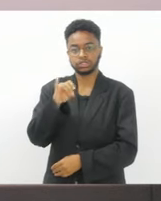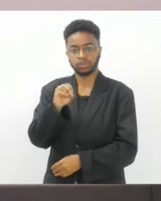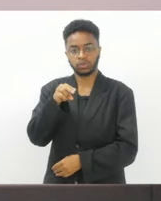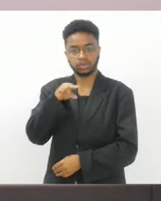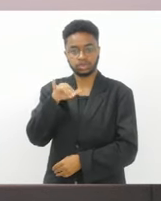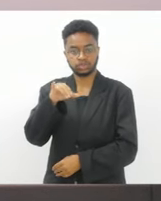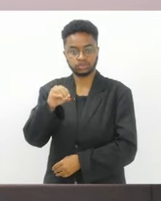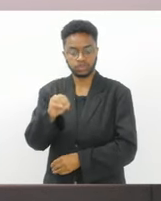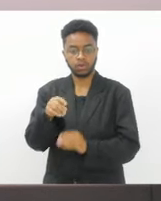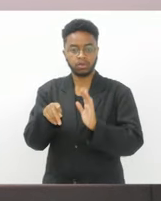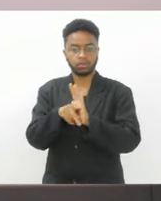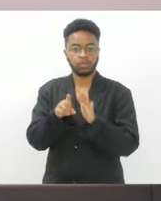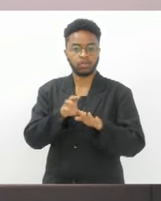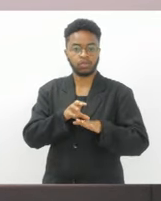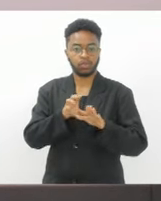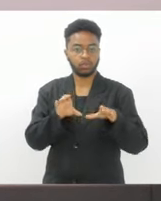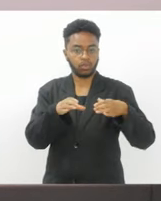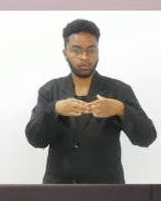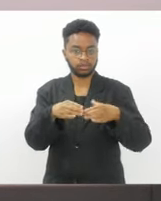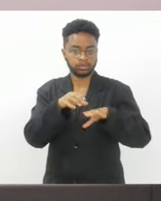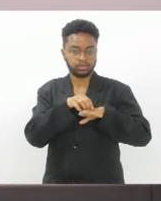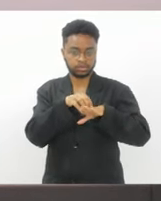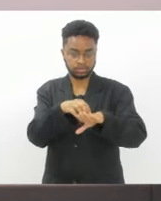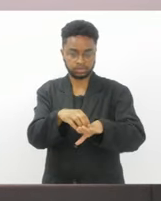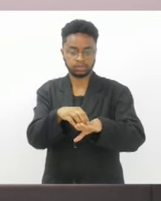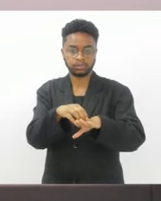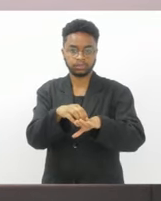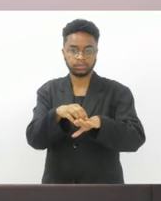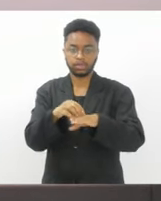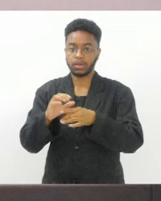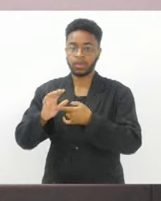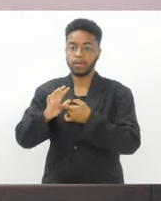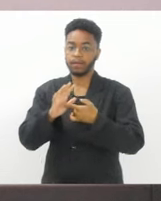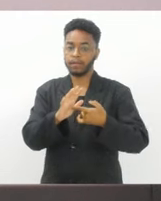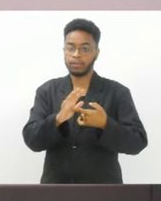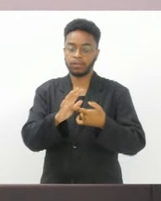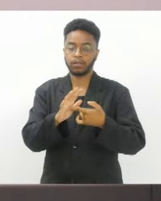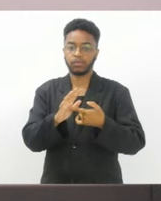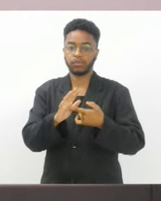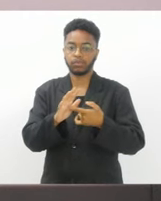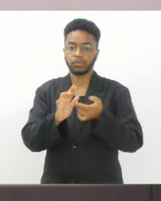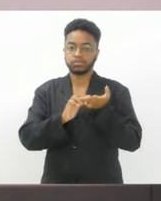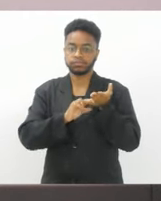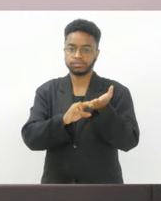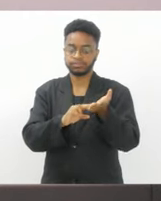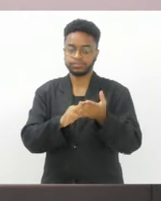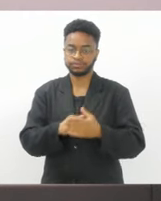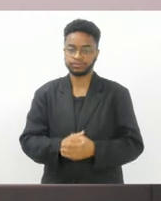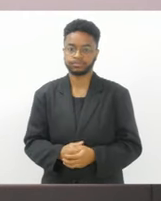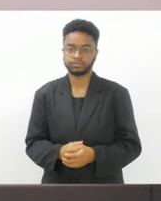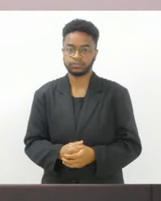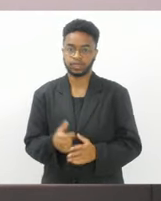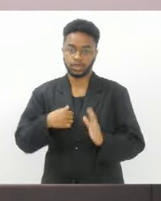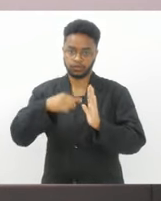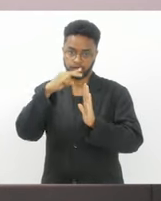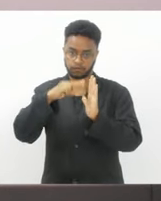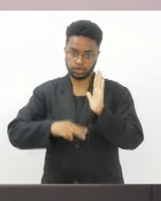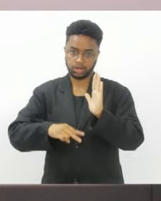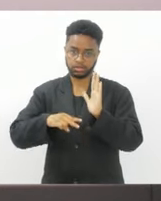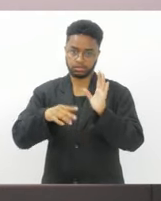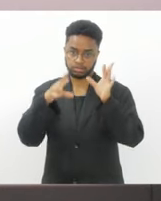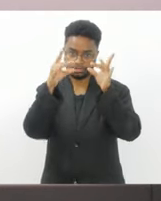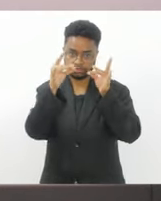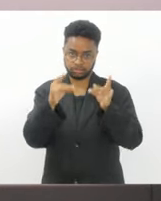de Transportes, deputado Jordi, a seguinte correspondência, que vou ler na íntegra,